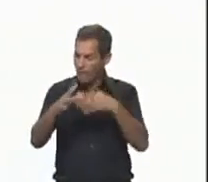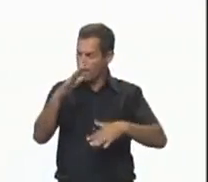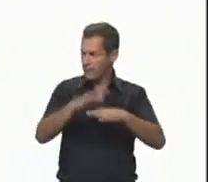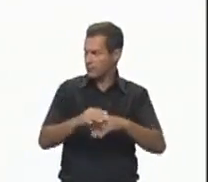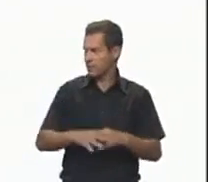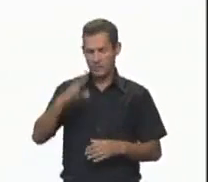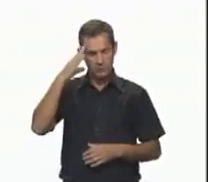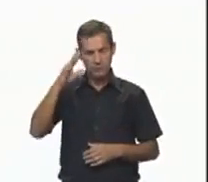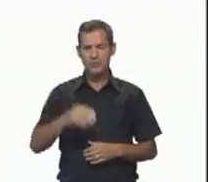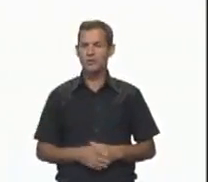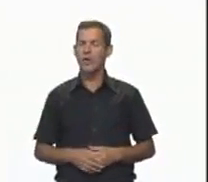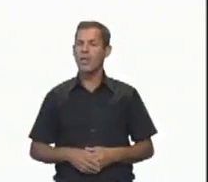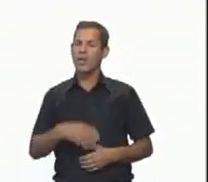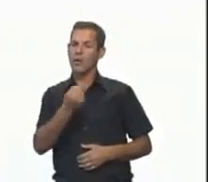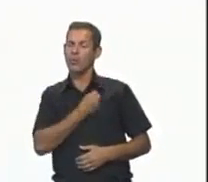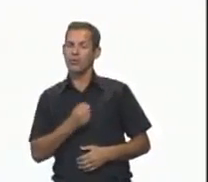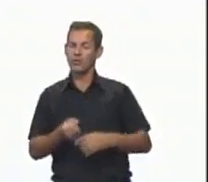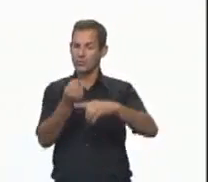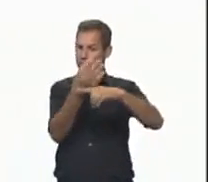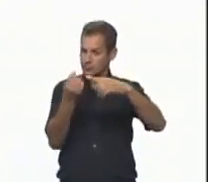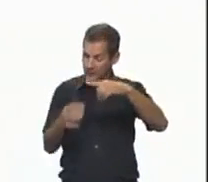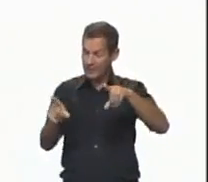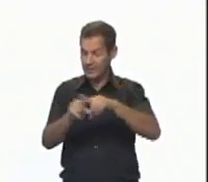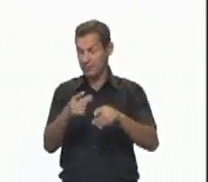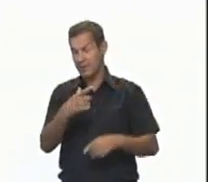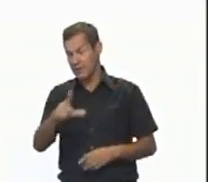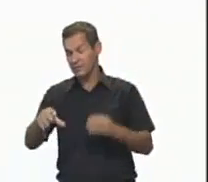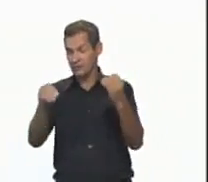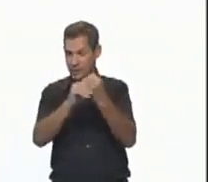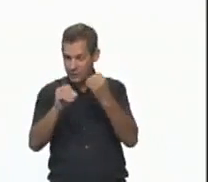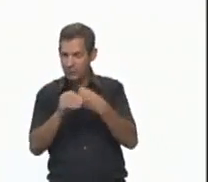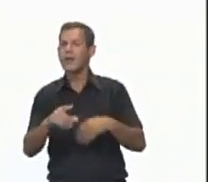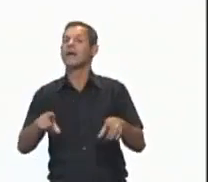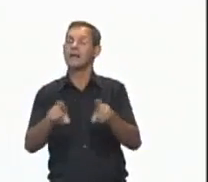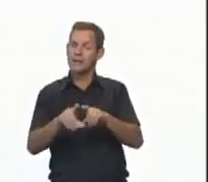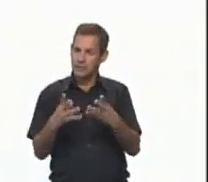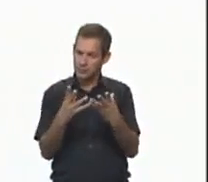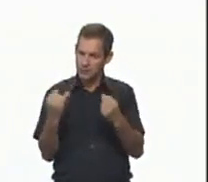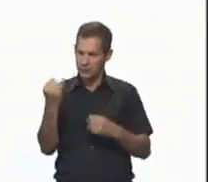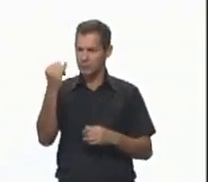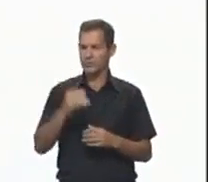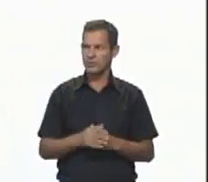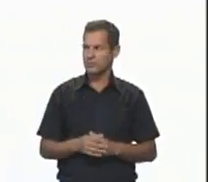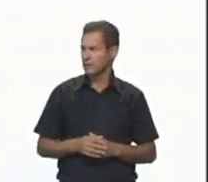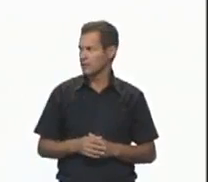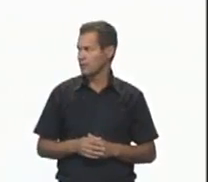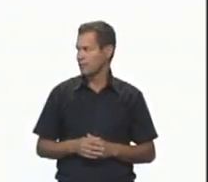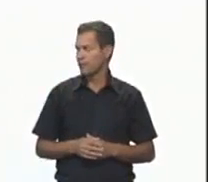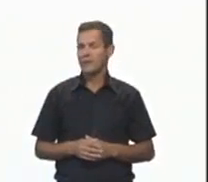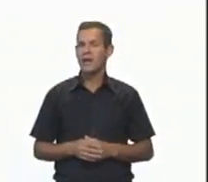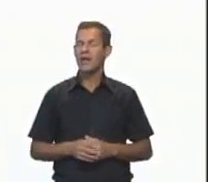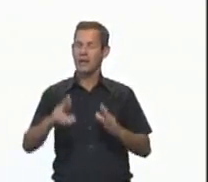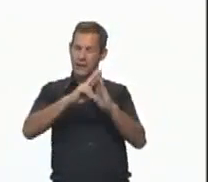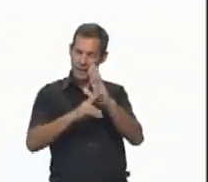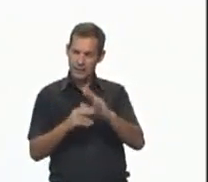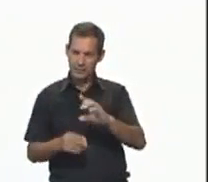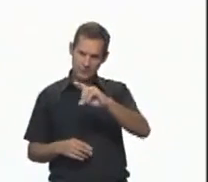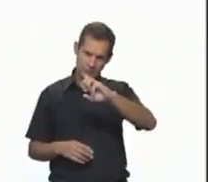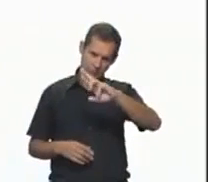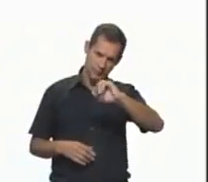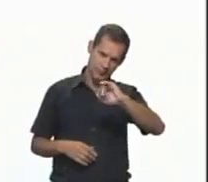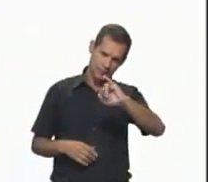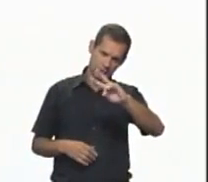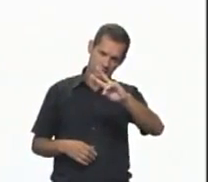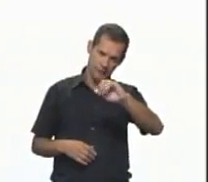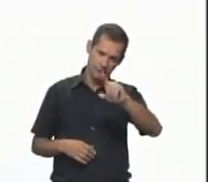né? Principalmente com números fracionários, além das outras operações, elas também são muito importantes. Regras de derivação: como